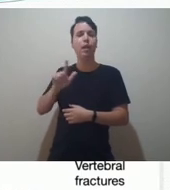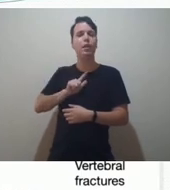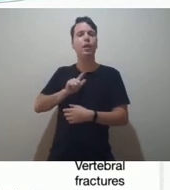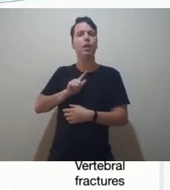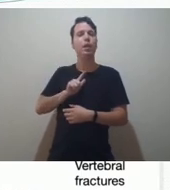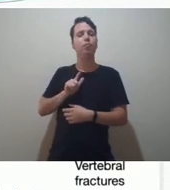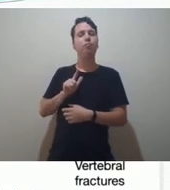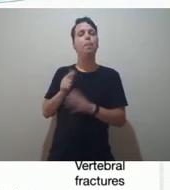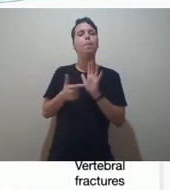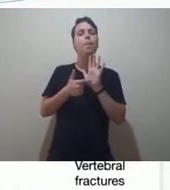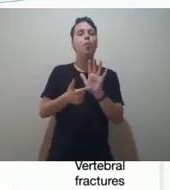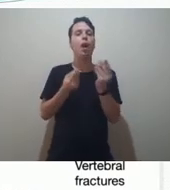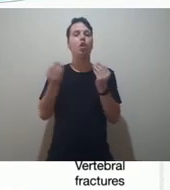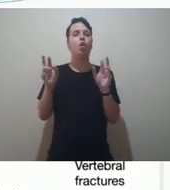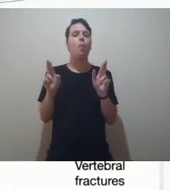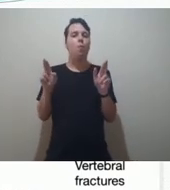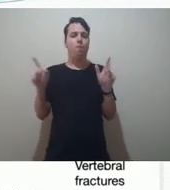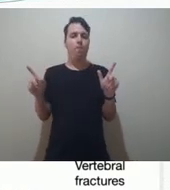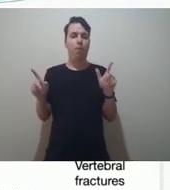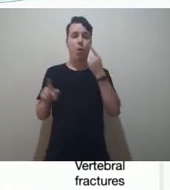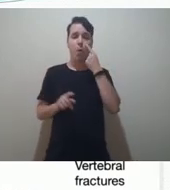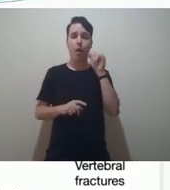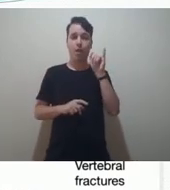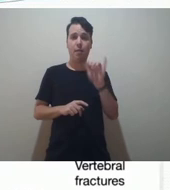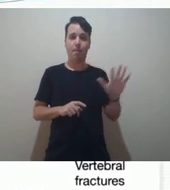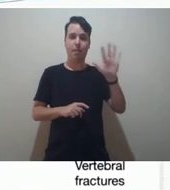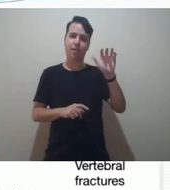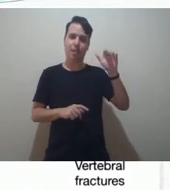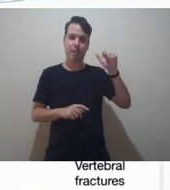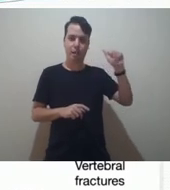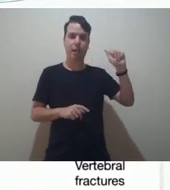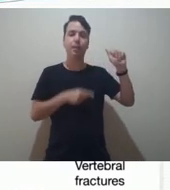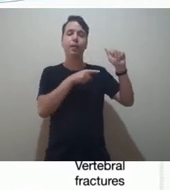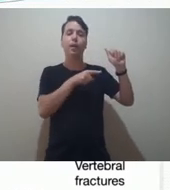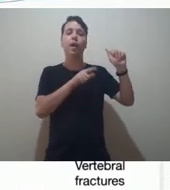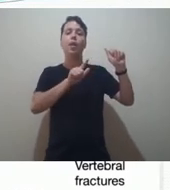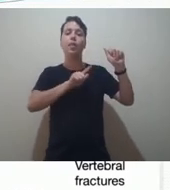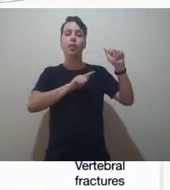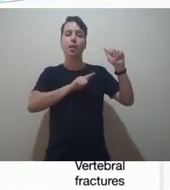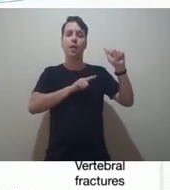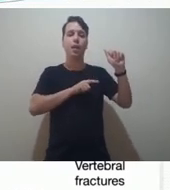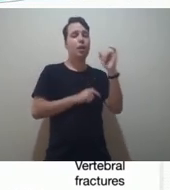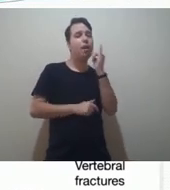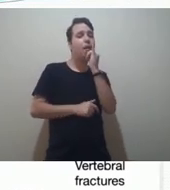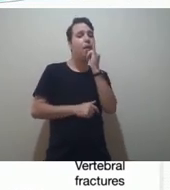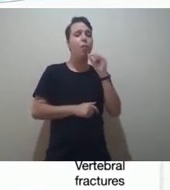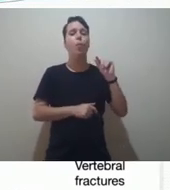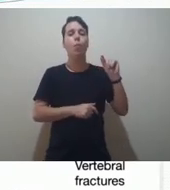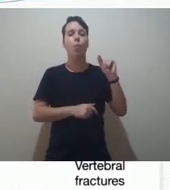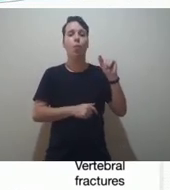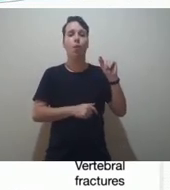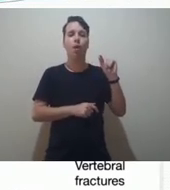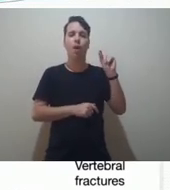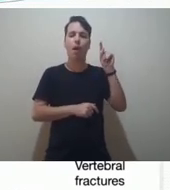Aqui nós temos então a imagem representativa dessas diferenças. Aqui nessa imagem A,